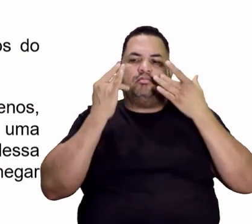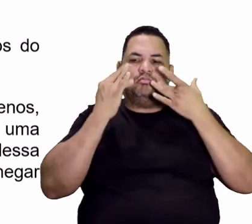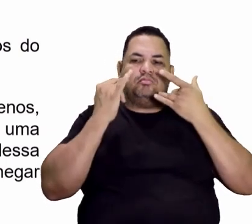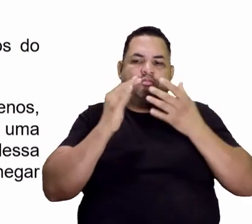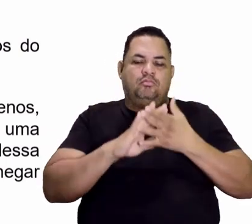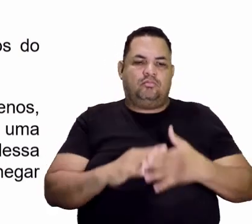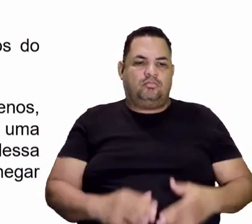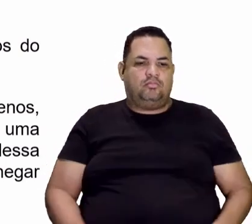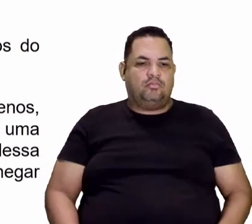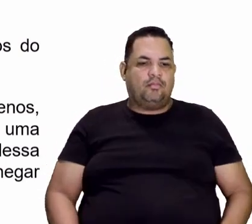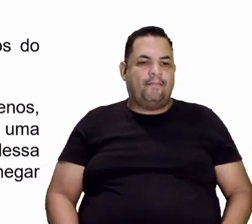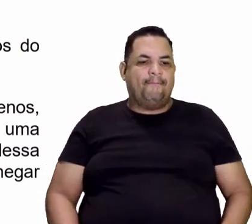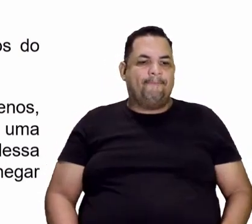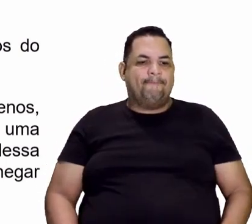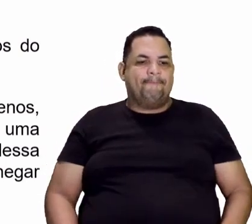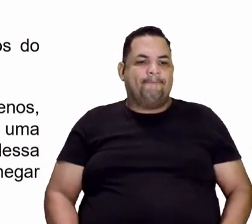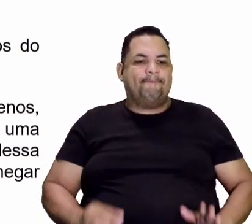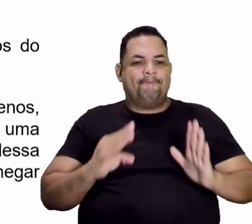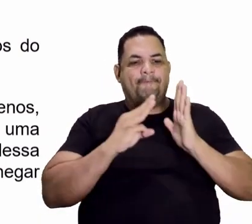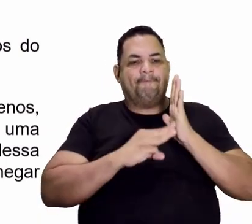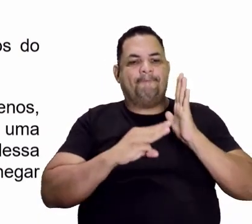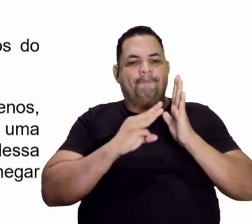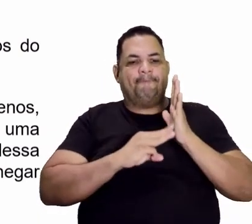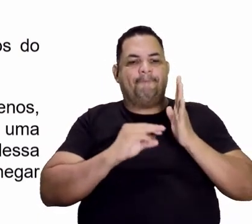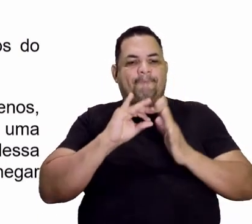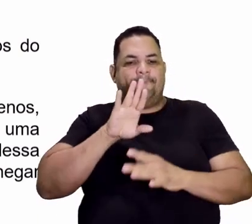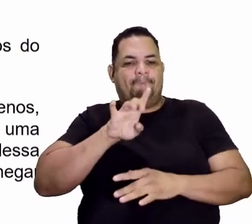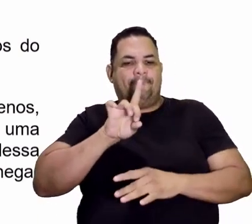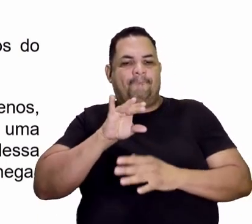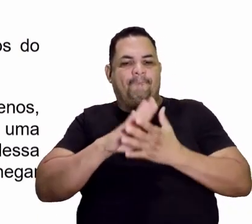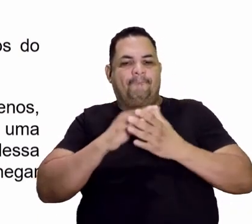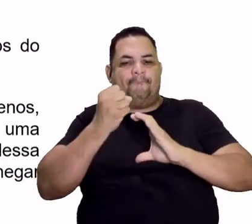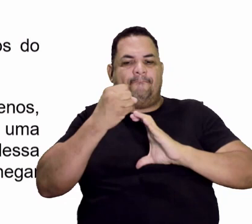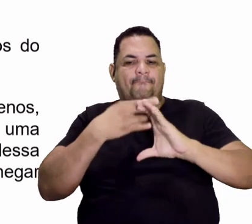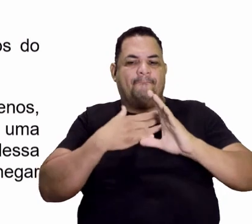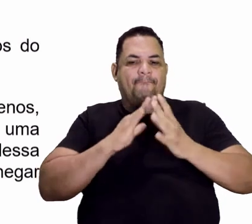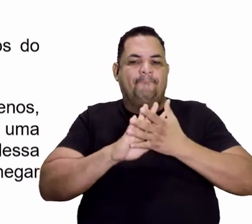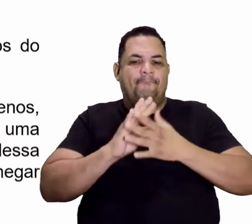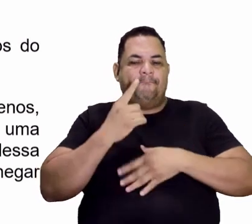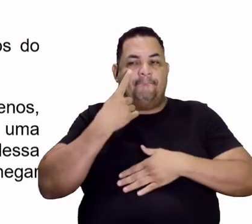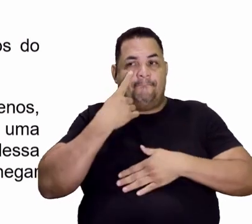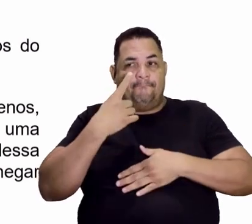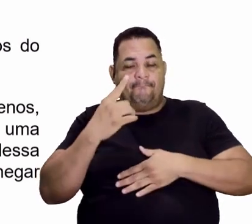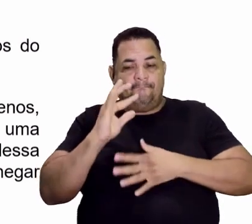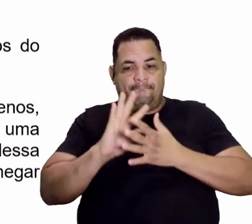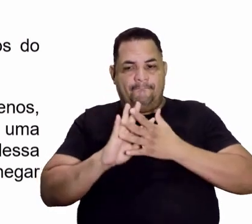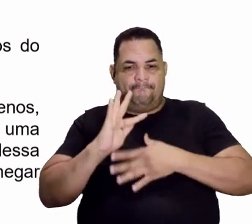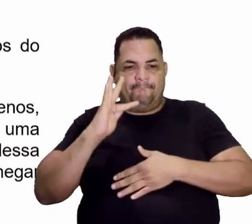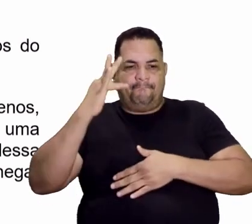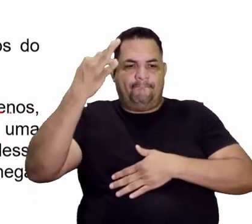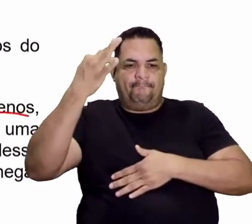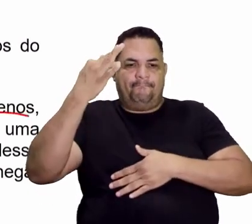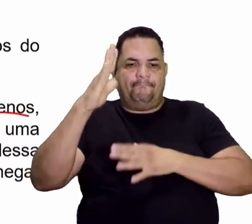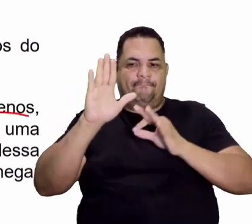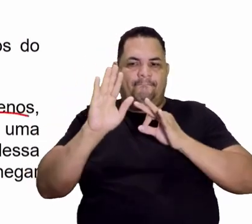teatro. O método indutivo se caracteriza pela observação dos fenômenos,